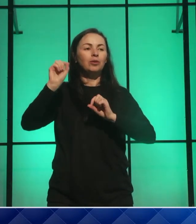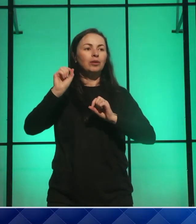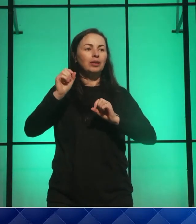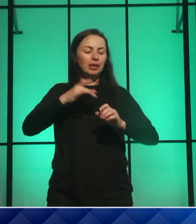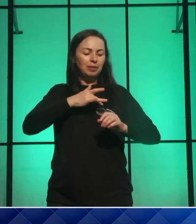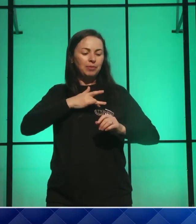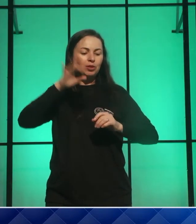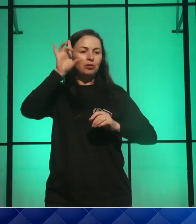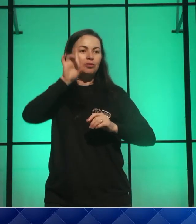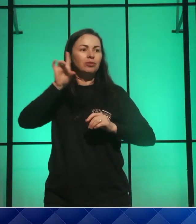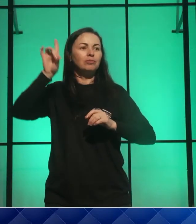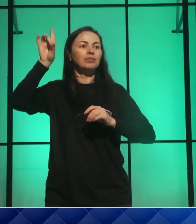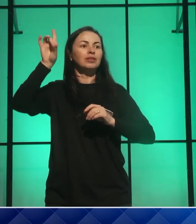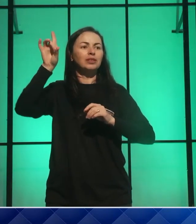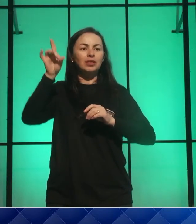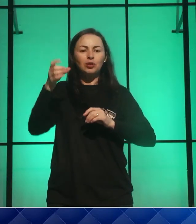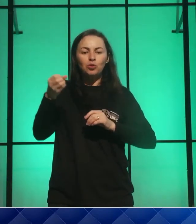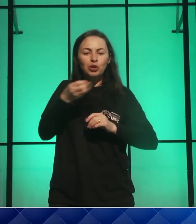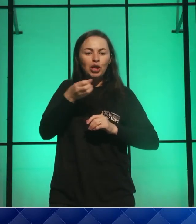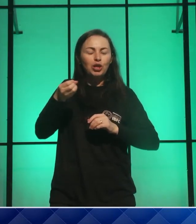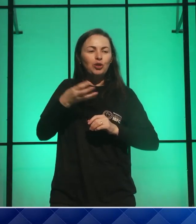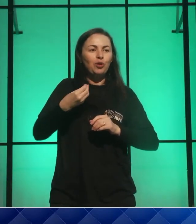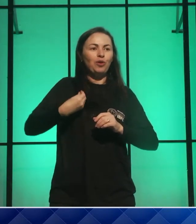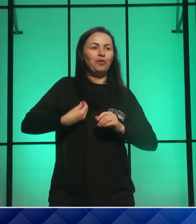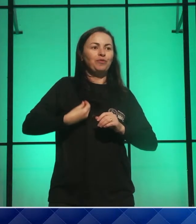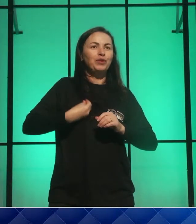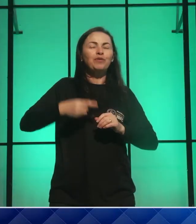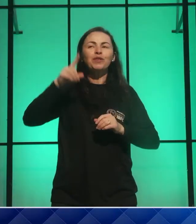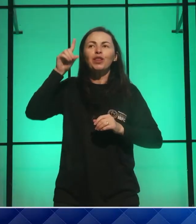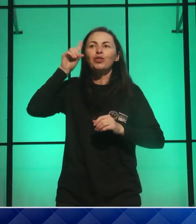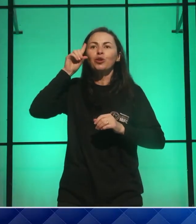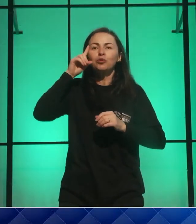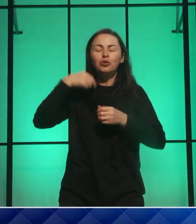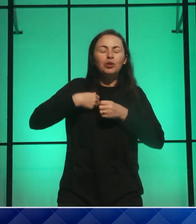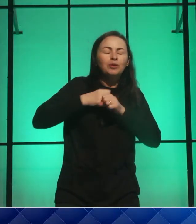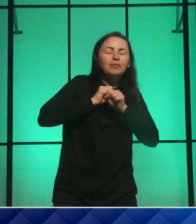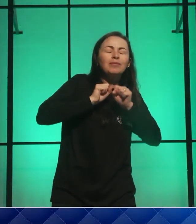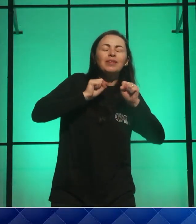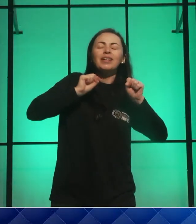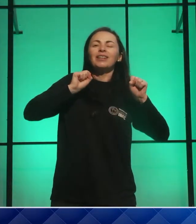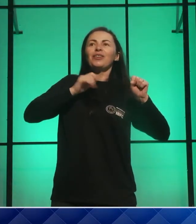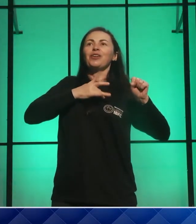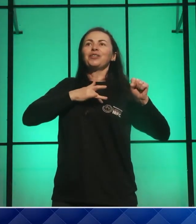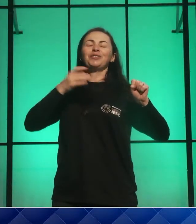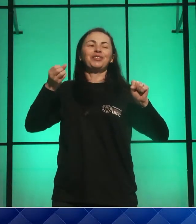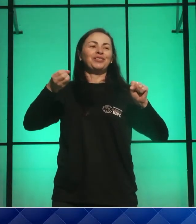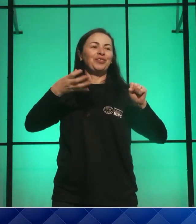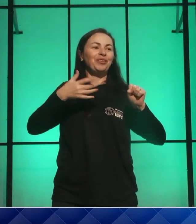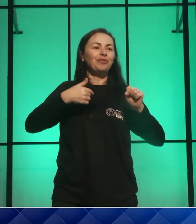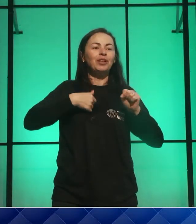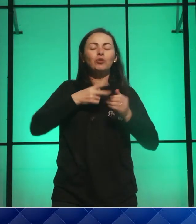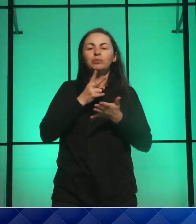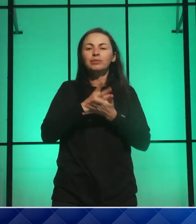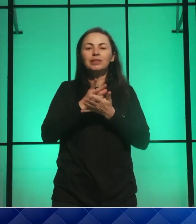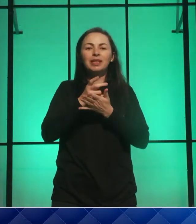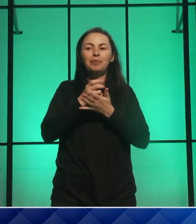Deus vão se renovar sobre as nossas vidas todos os dias. Deus não vai nos